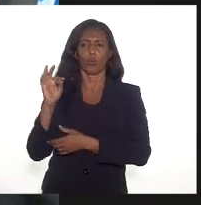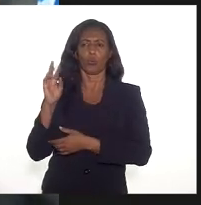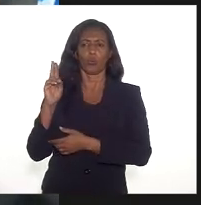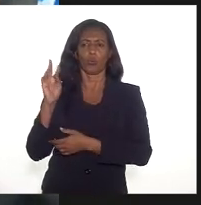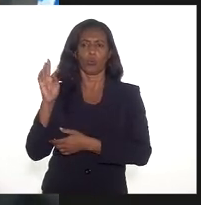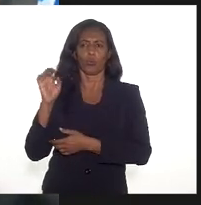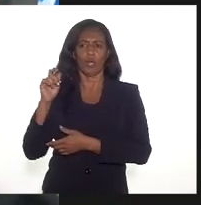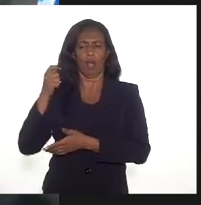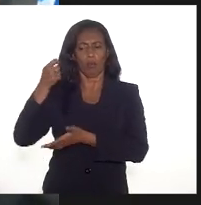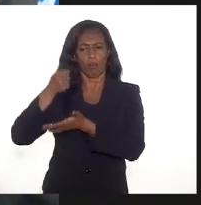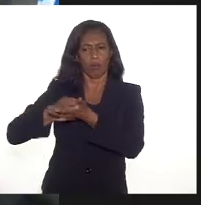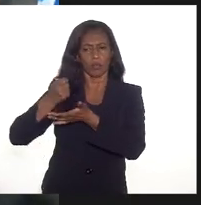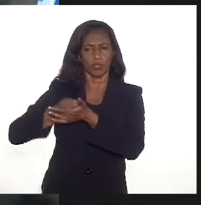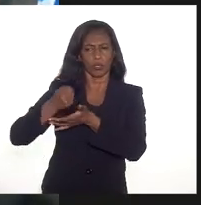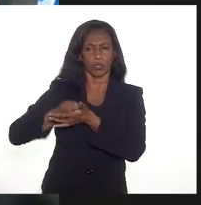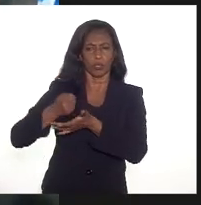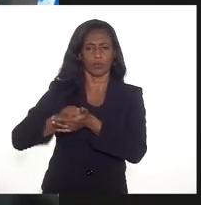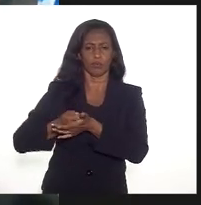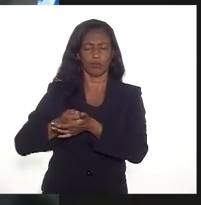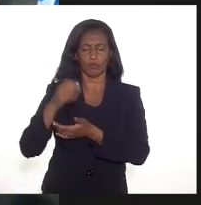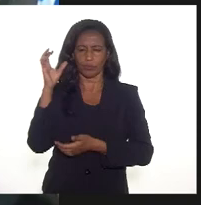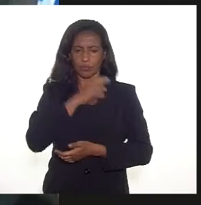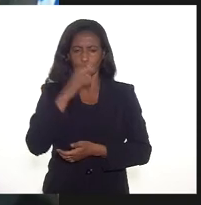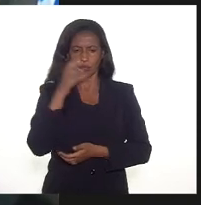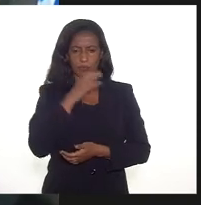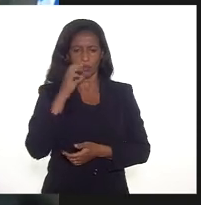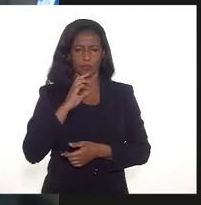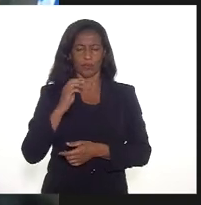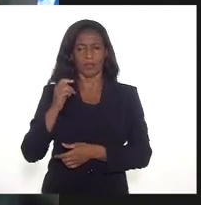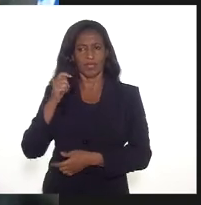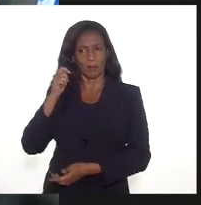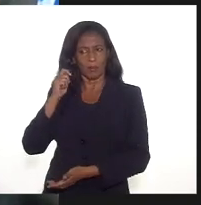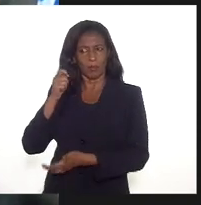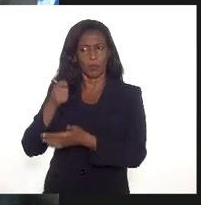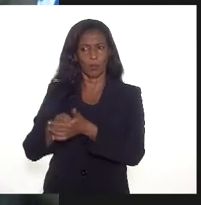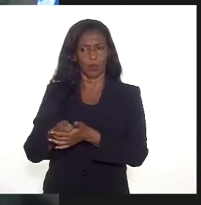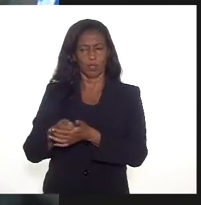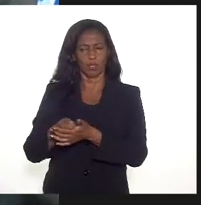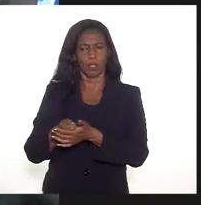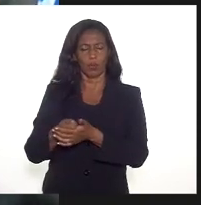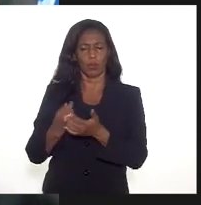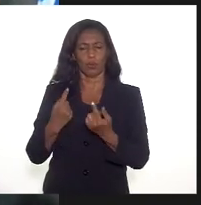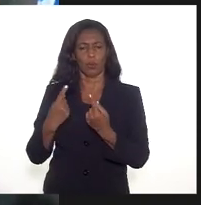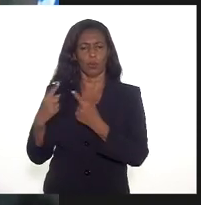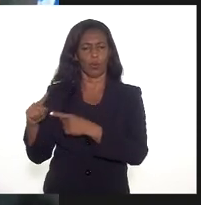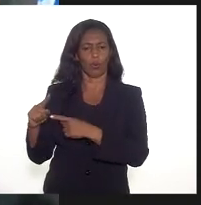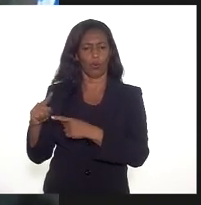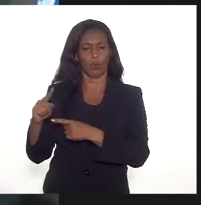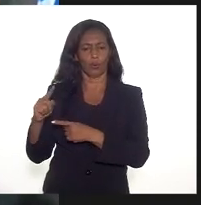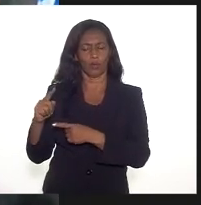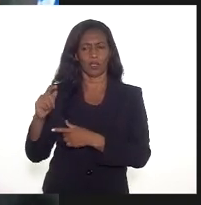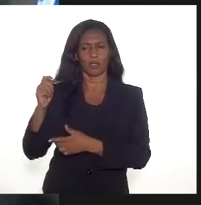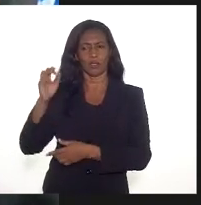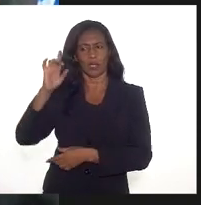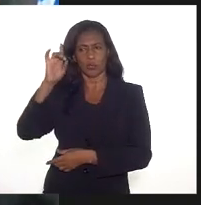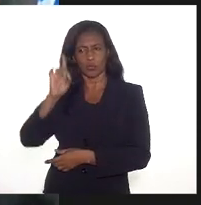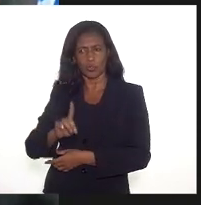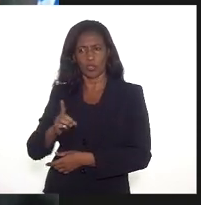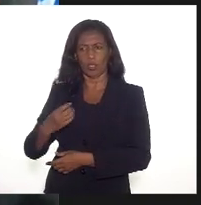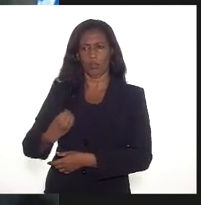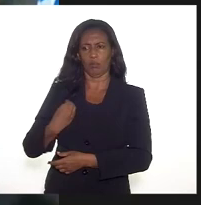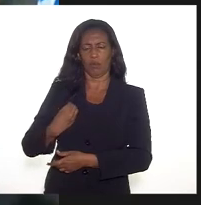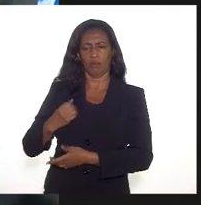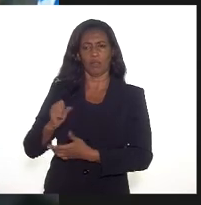e na fiscalização, agilidade e punição a agressões de menores. Podemos garantir uma vida